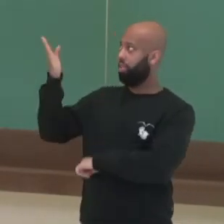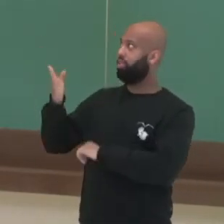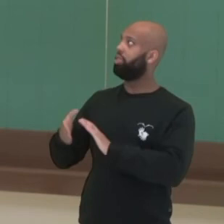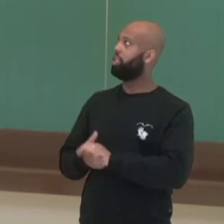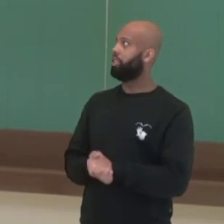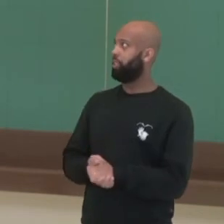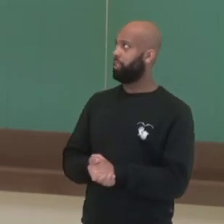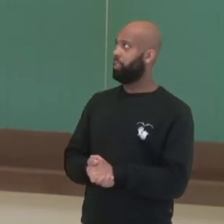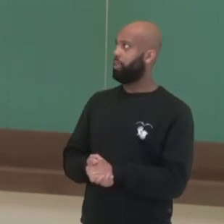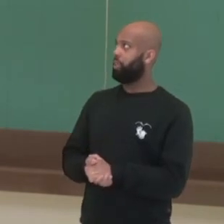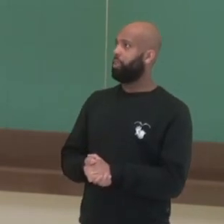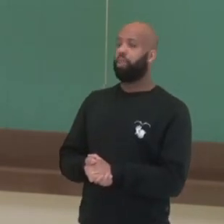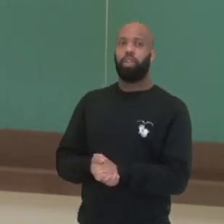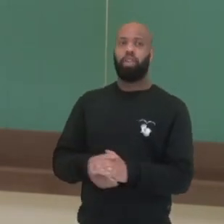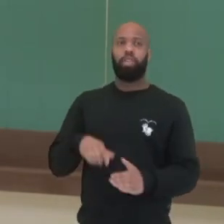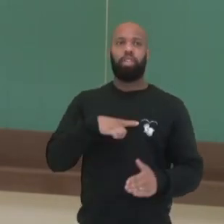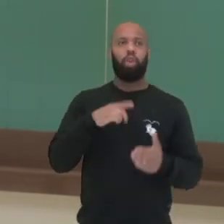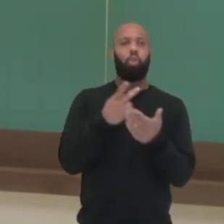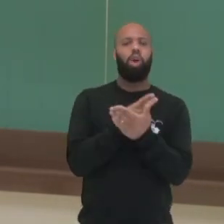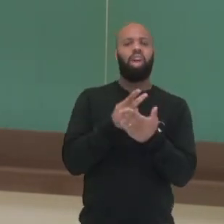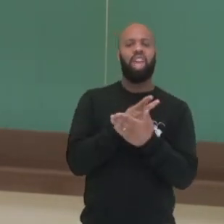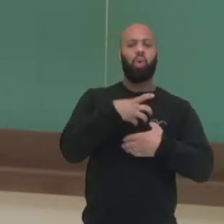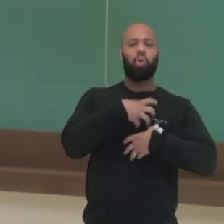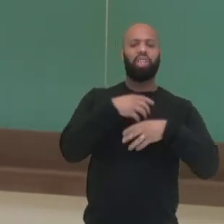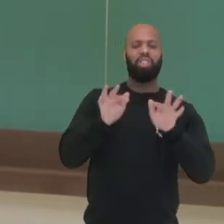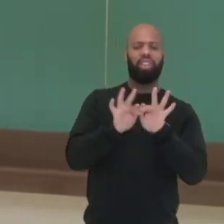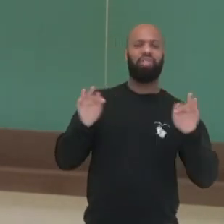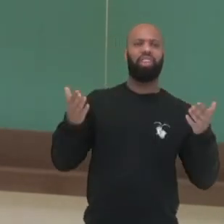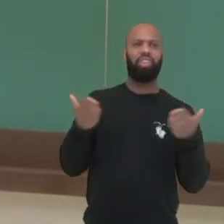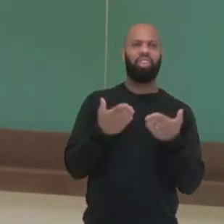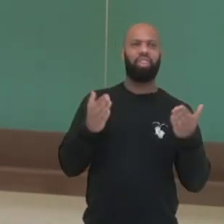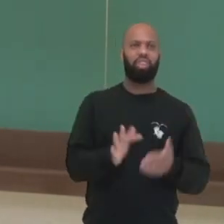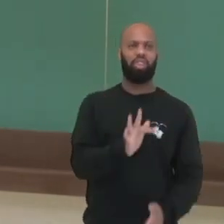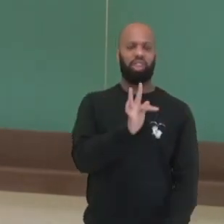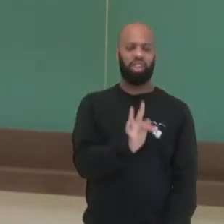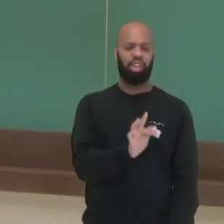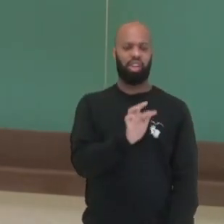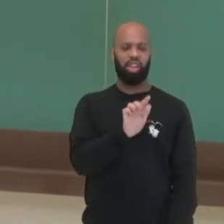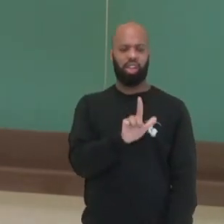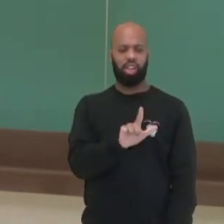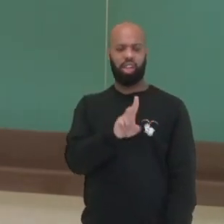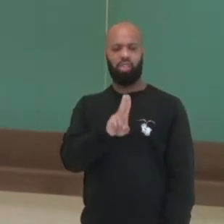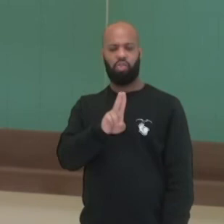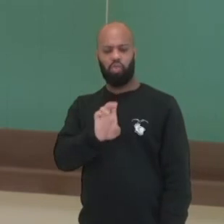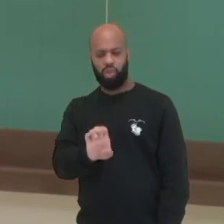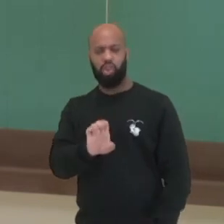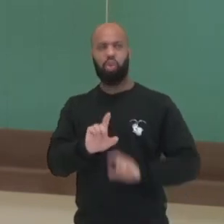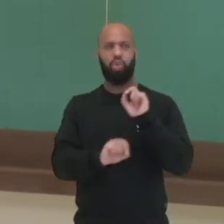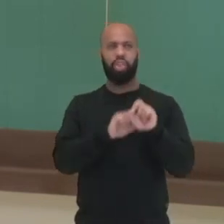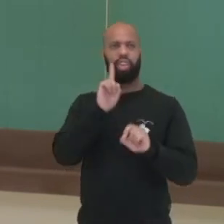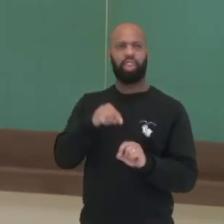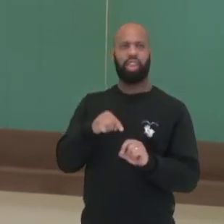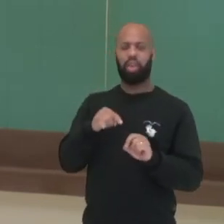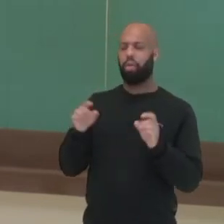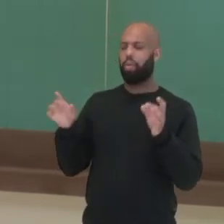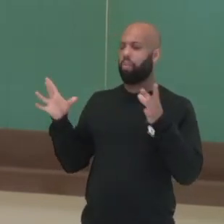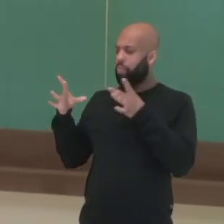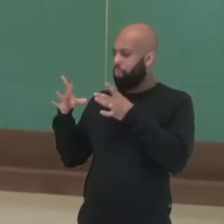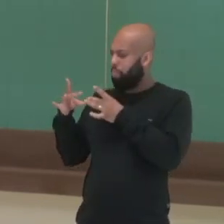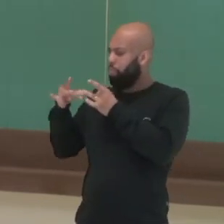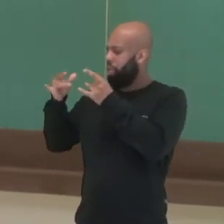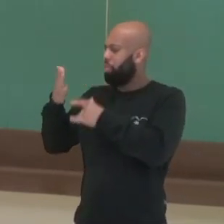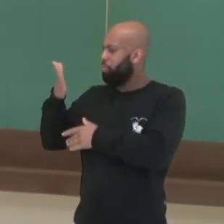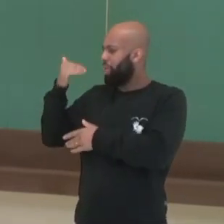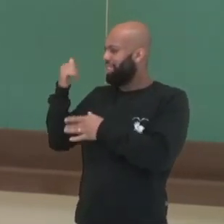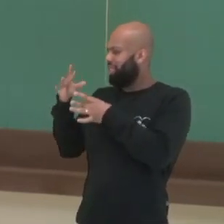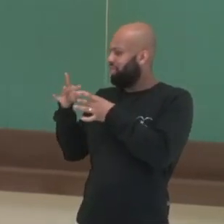pero muito cômoda. A gente tem um erro, uma forma inadequada aqui, que é o foi, certo? Que aqui está a ideia de passado acabado, só que não é um passado